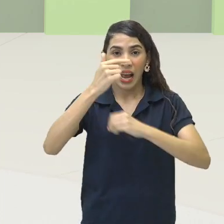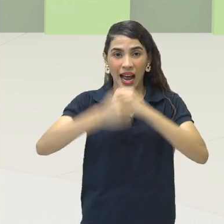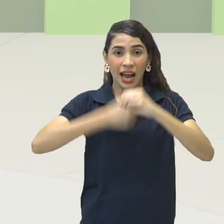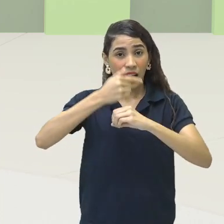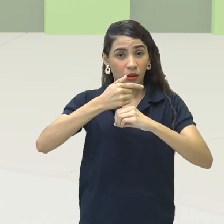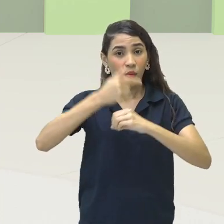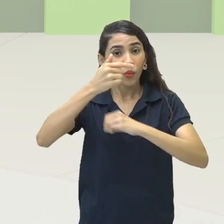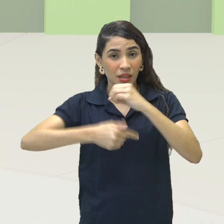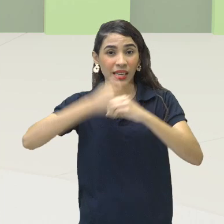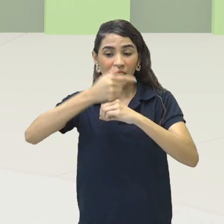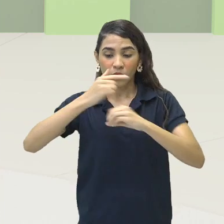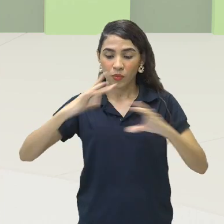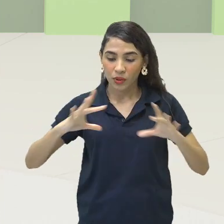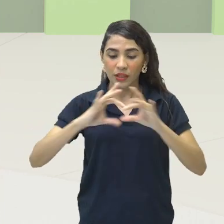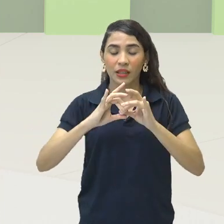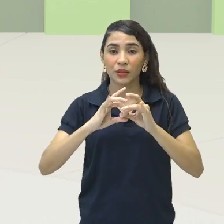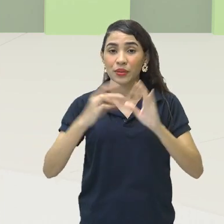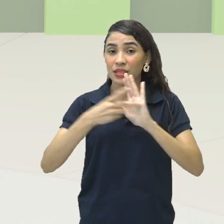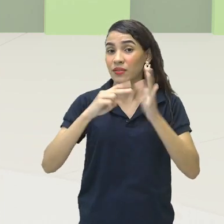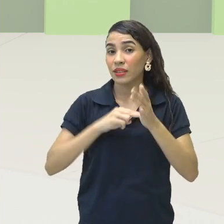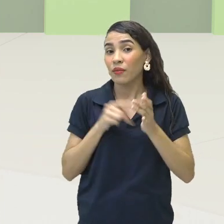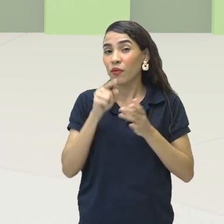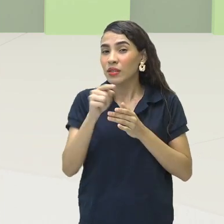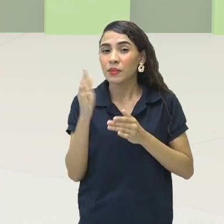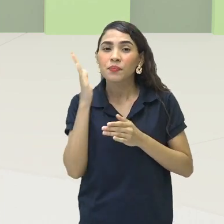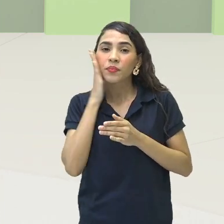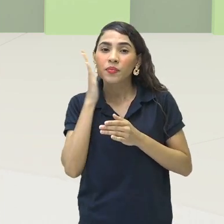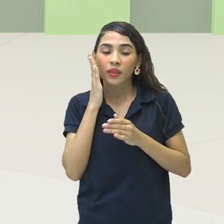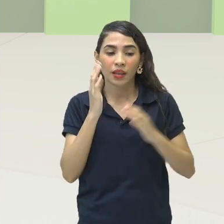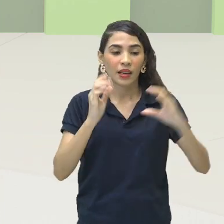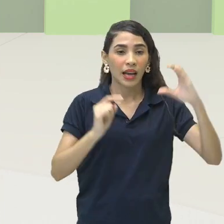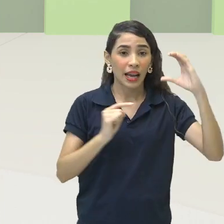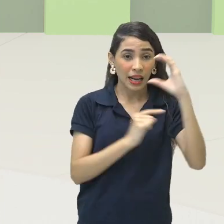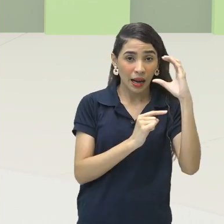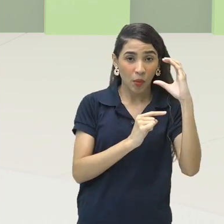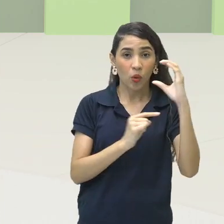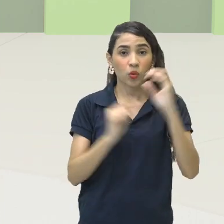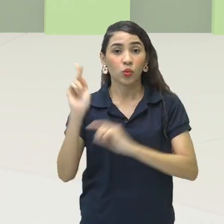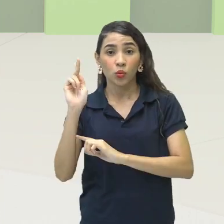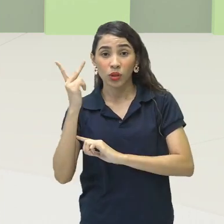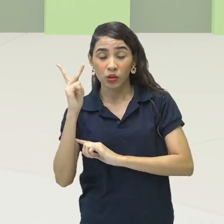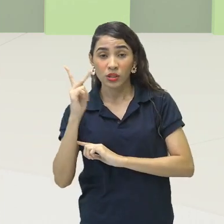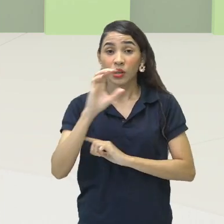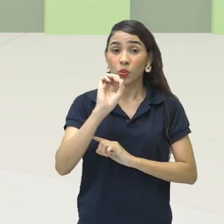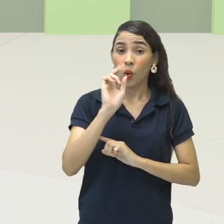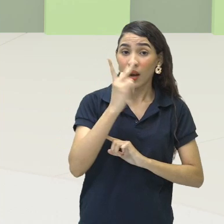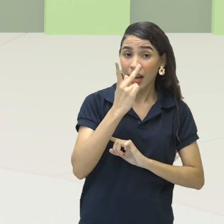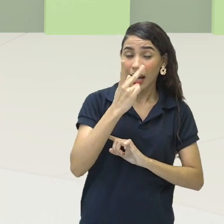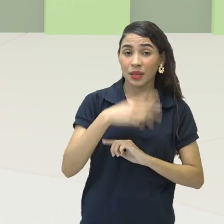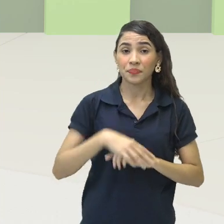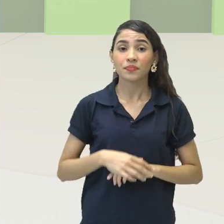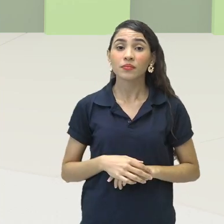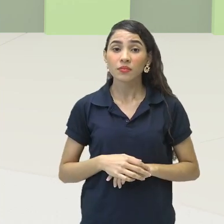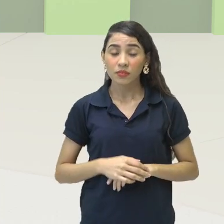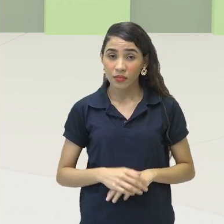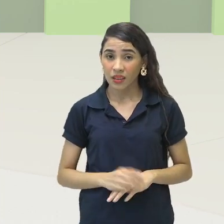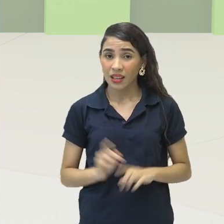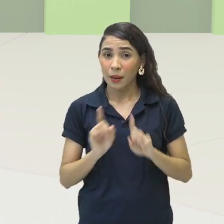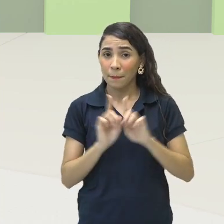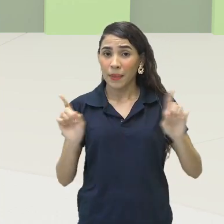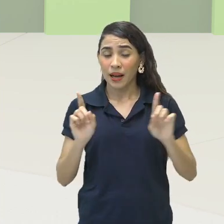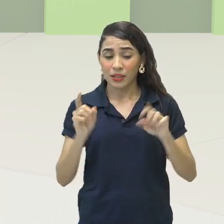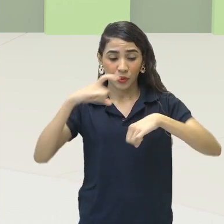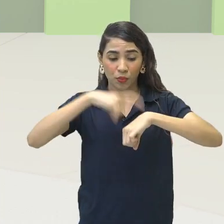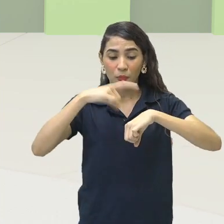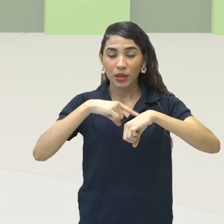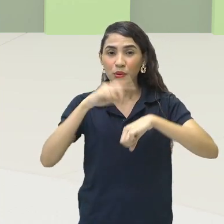átomos, tá? Ou seja, como vocês acabaram de ver, o carbono com hidrogênio, com oxigênio, né? Só que quando a gente coloca